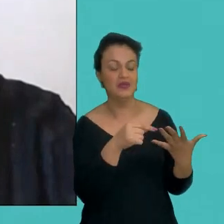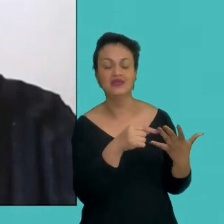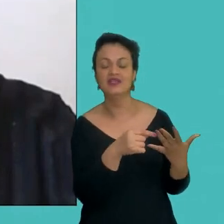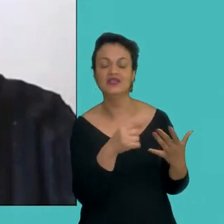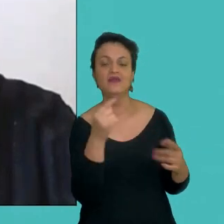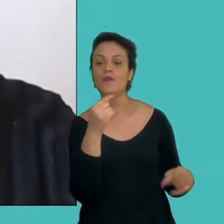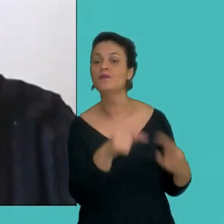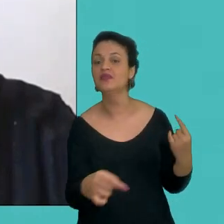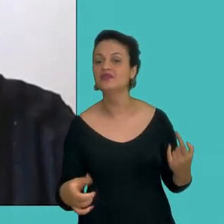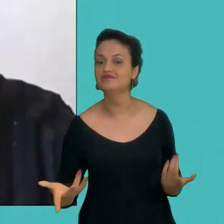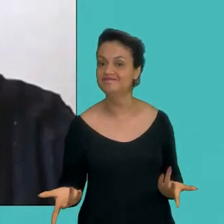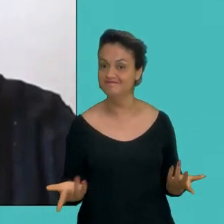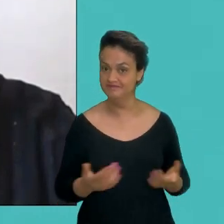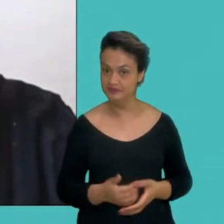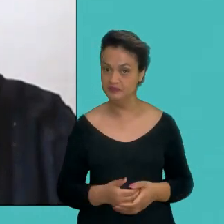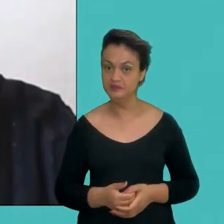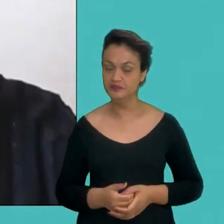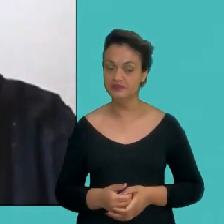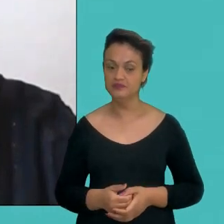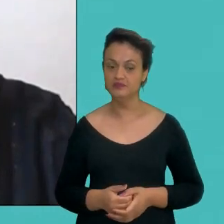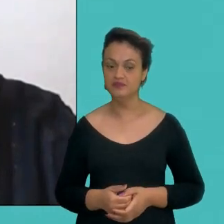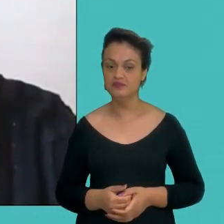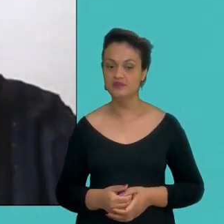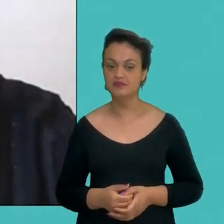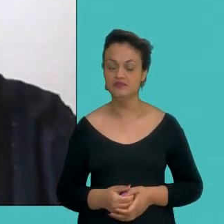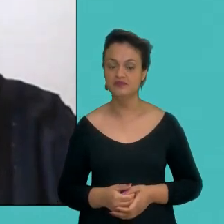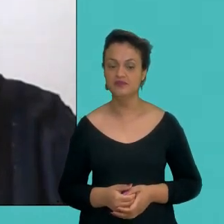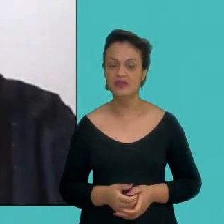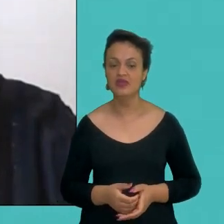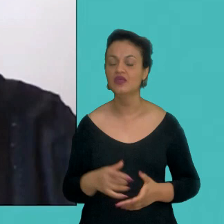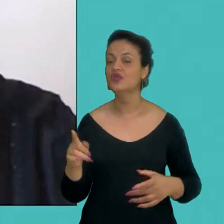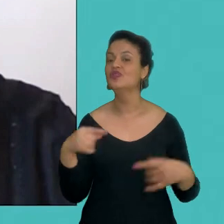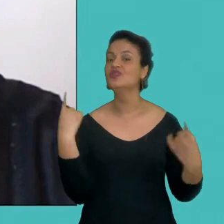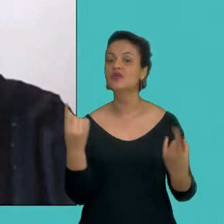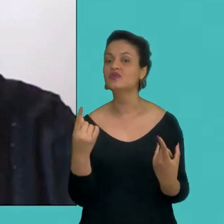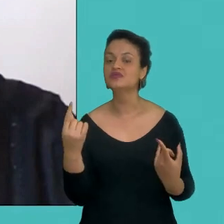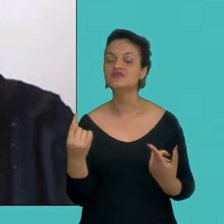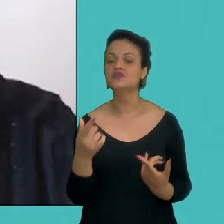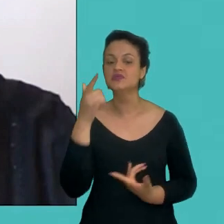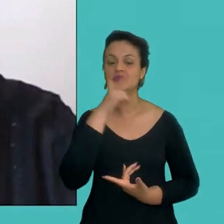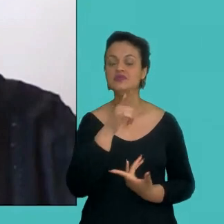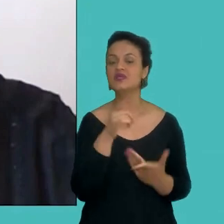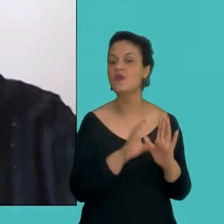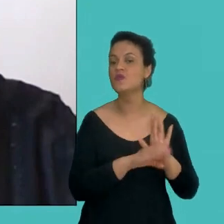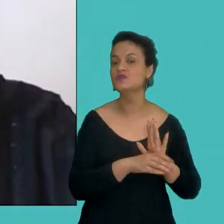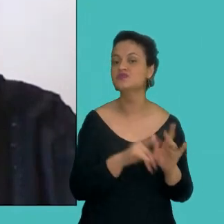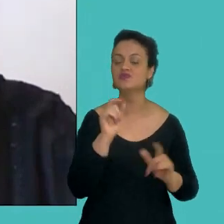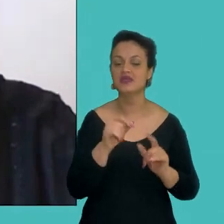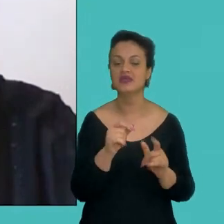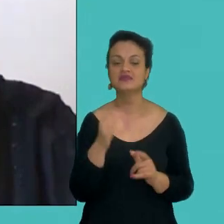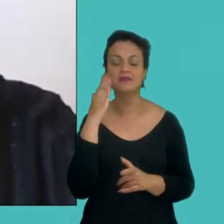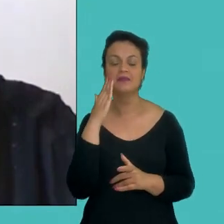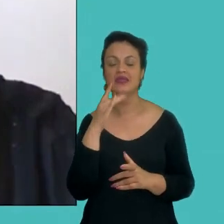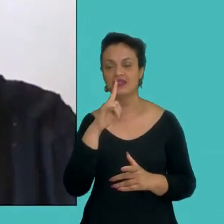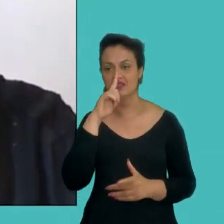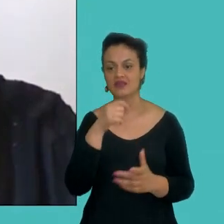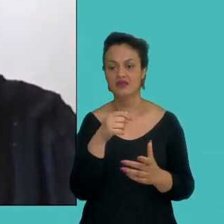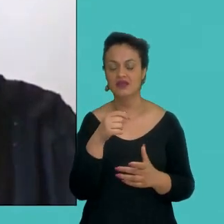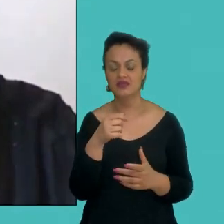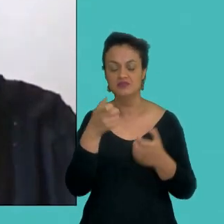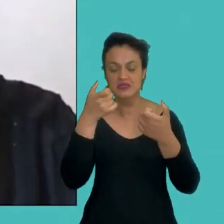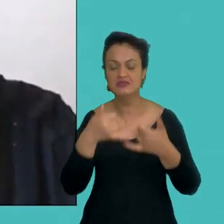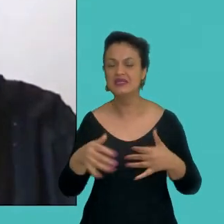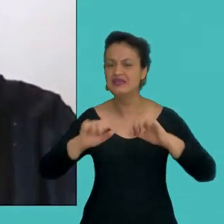o ilícito a ser perseguido e punido. Então, nós não vamos provavelmente conseguir, conceitualmente, chegar a